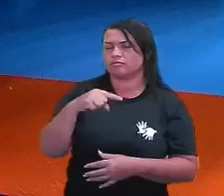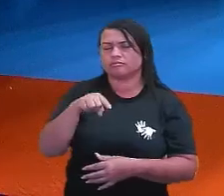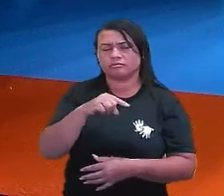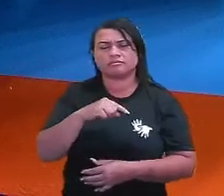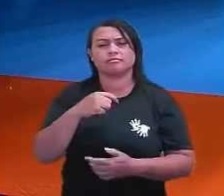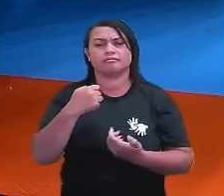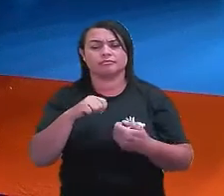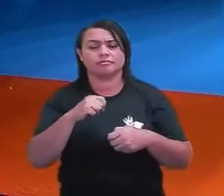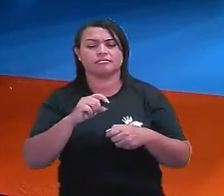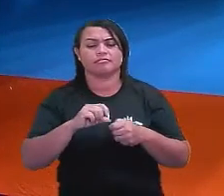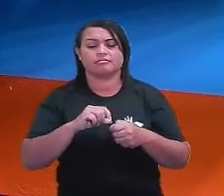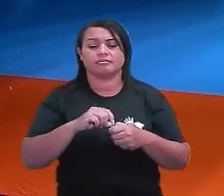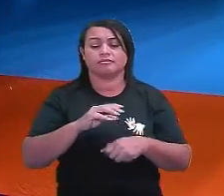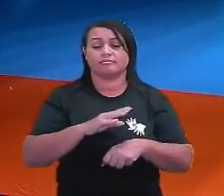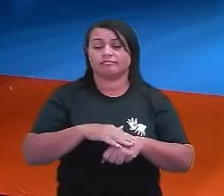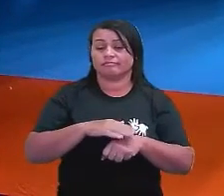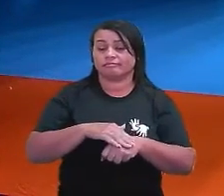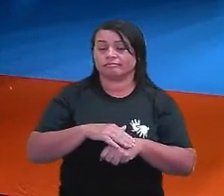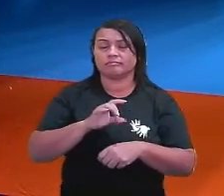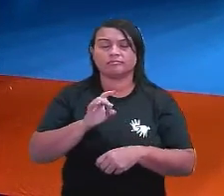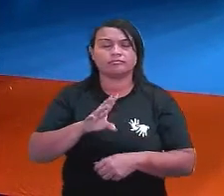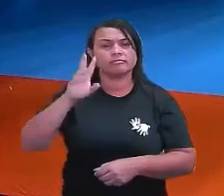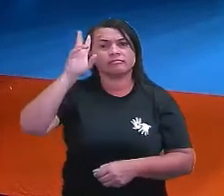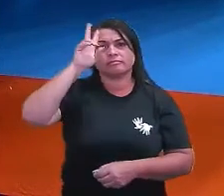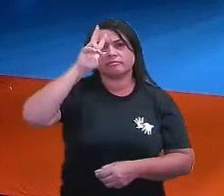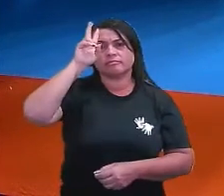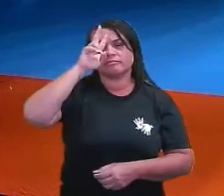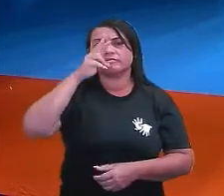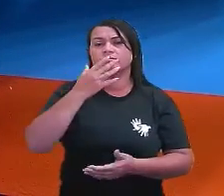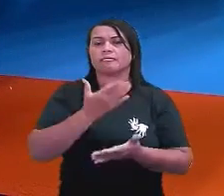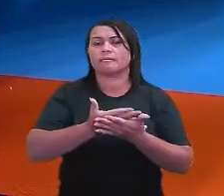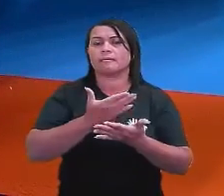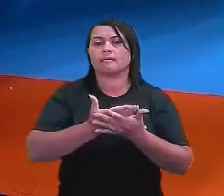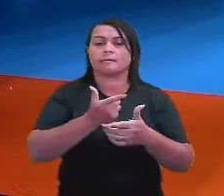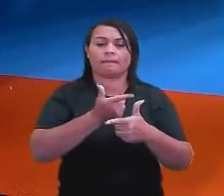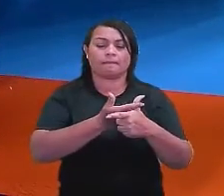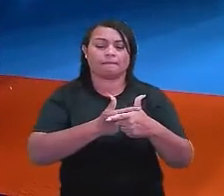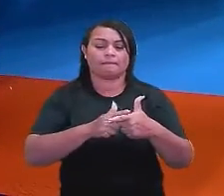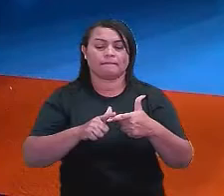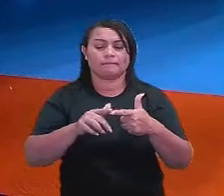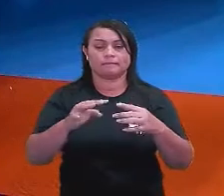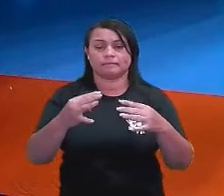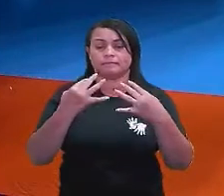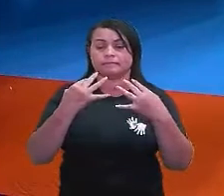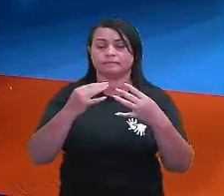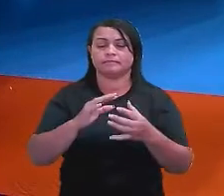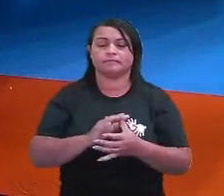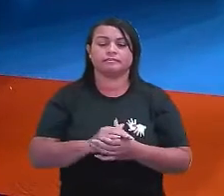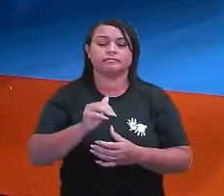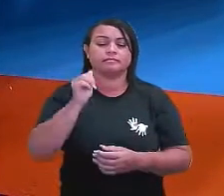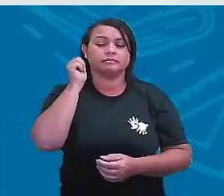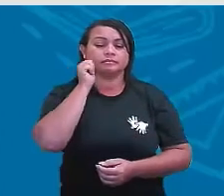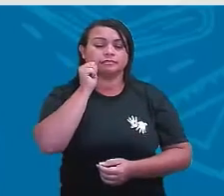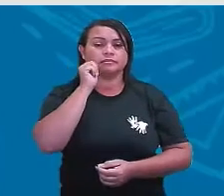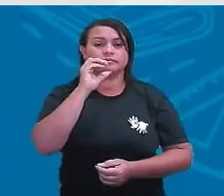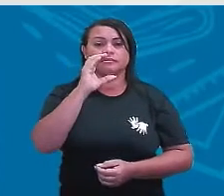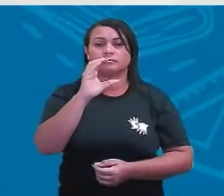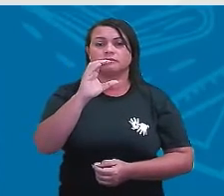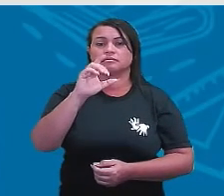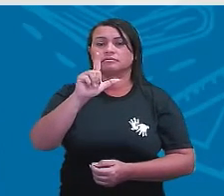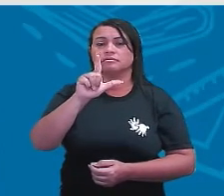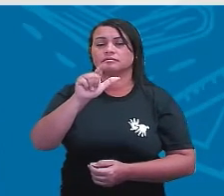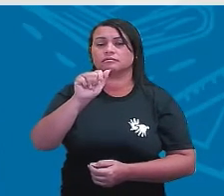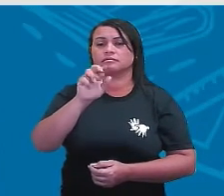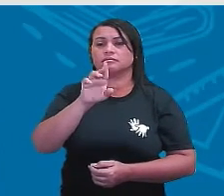conseguir fazer, tá? Só relembrar das nossas aulas de divisão. Presta atenção. Claudete tinha 6